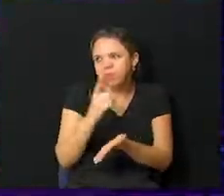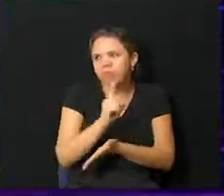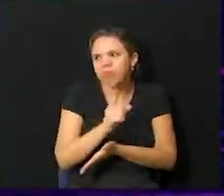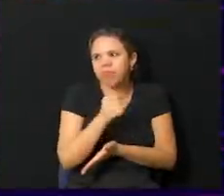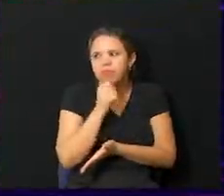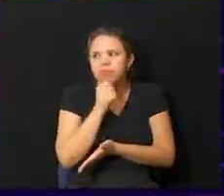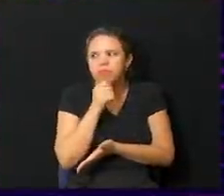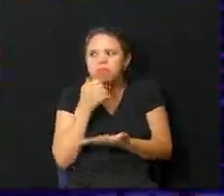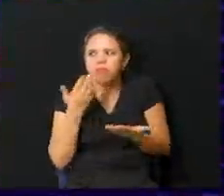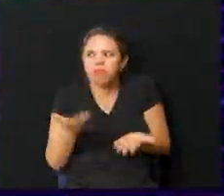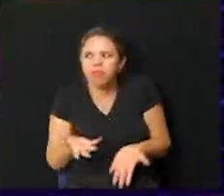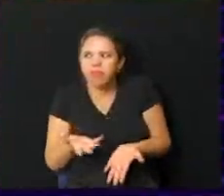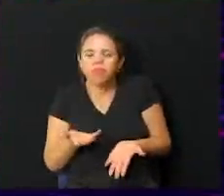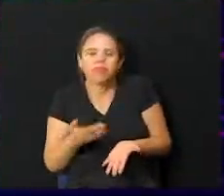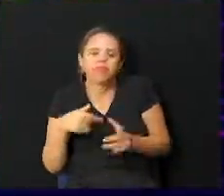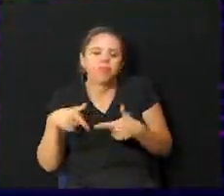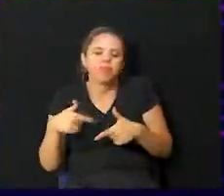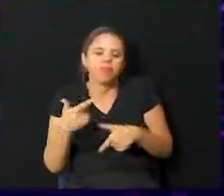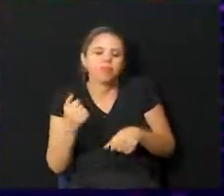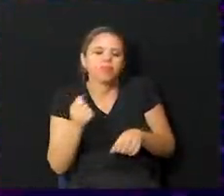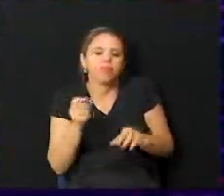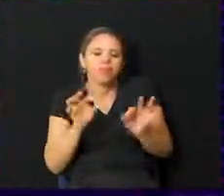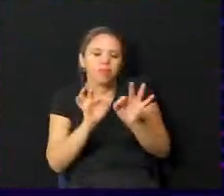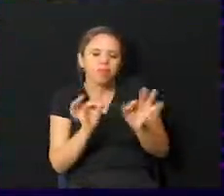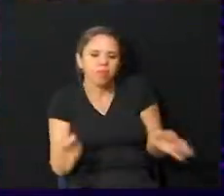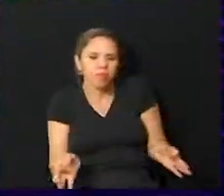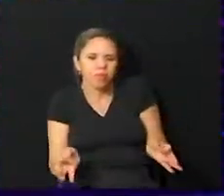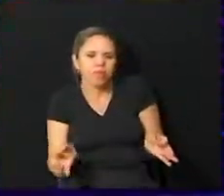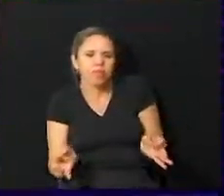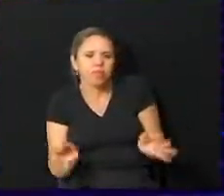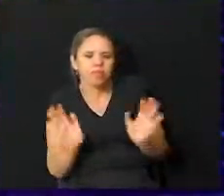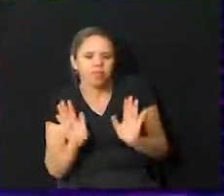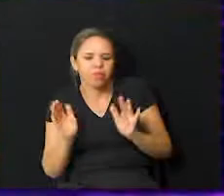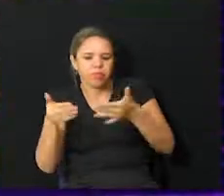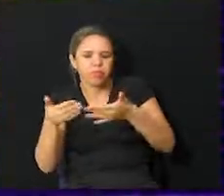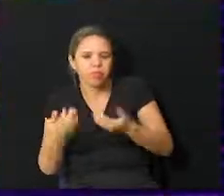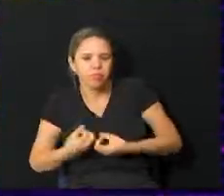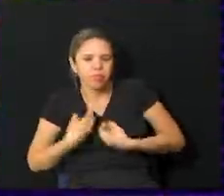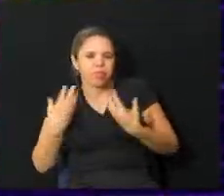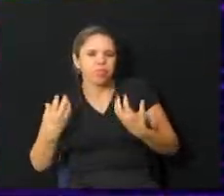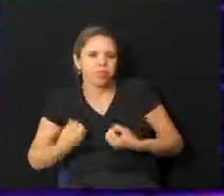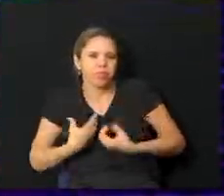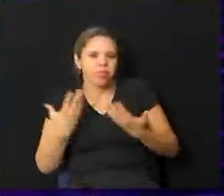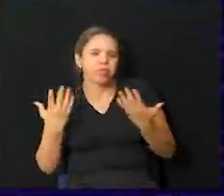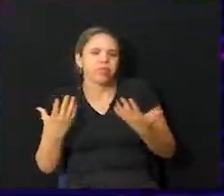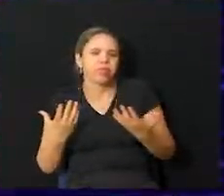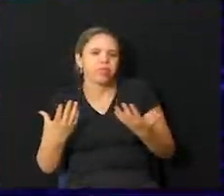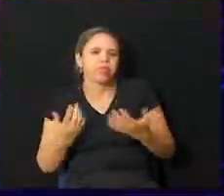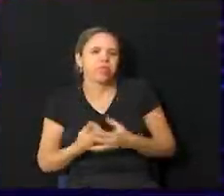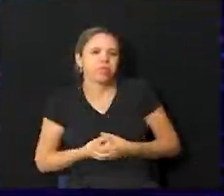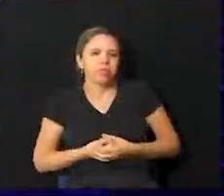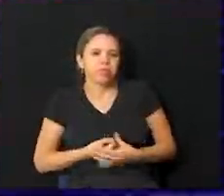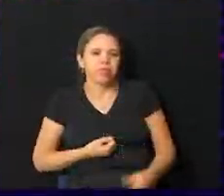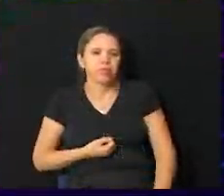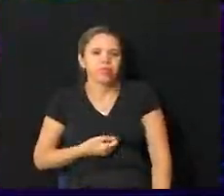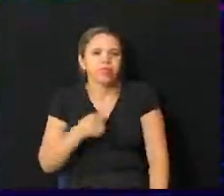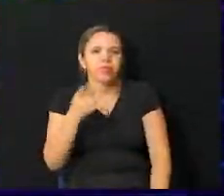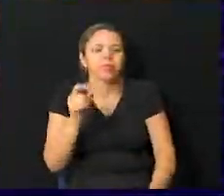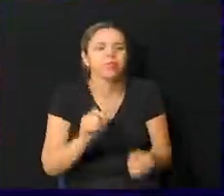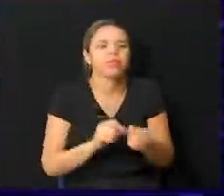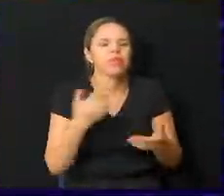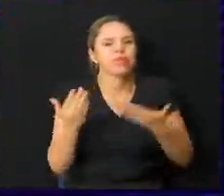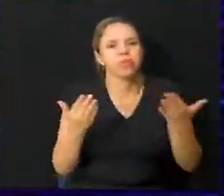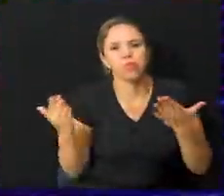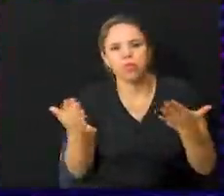ou não? Né? Agora eu vou trabalhar uma obra mais simples, focado mais na poesia, talvez crônica. Como é que você vai fazer